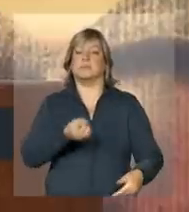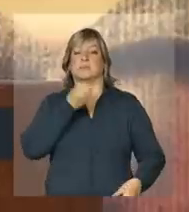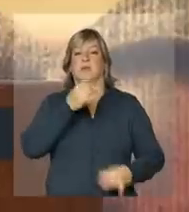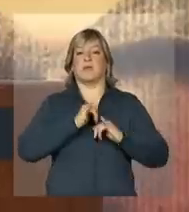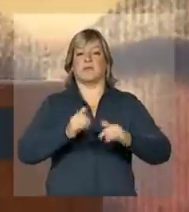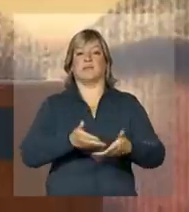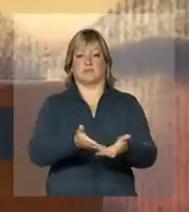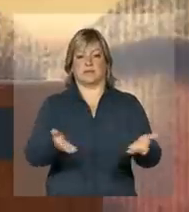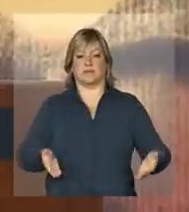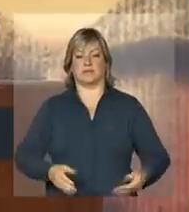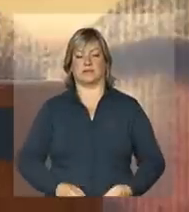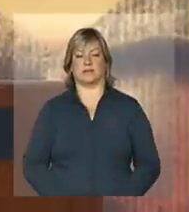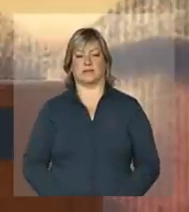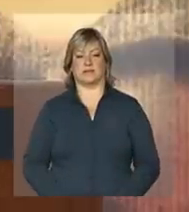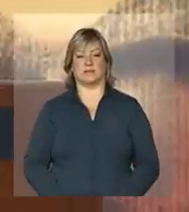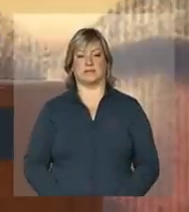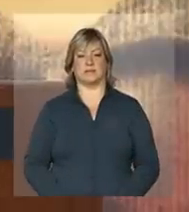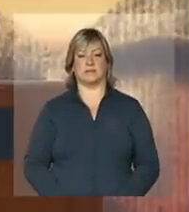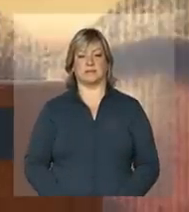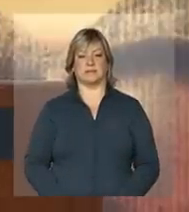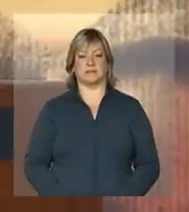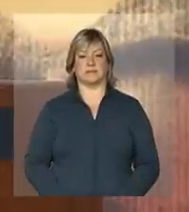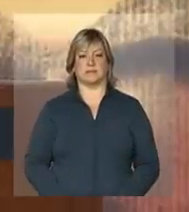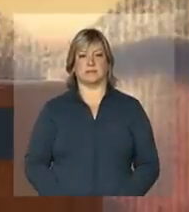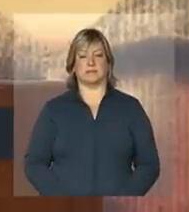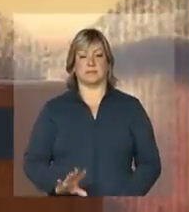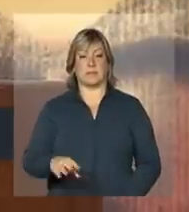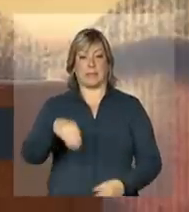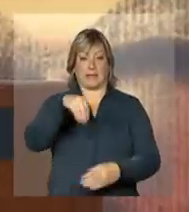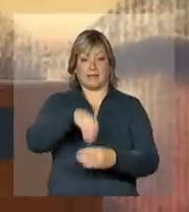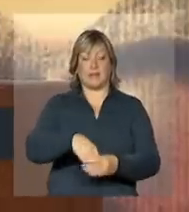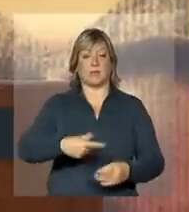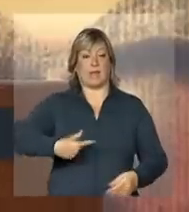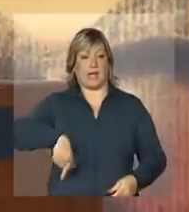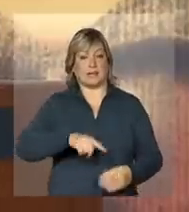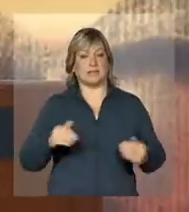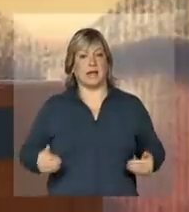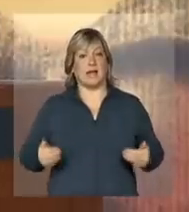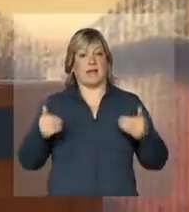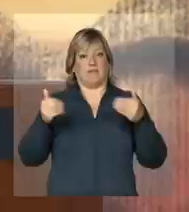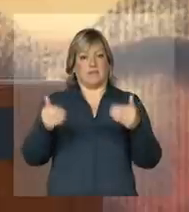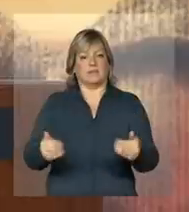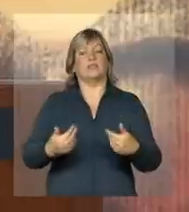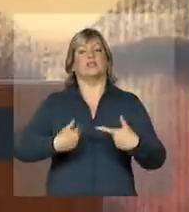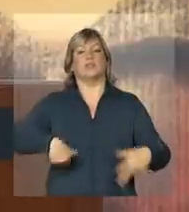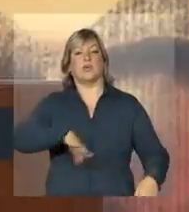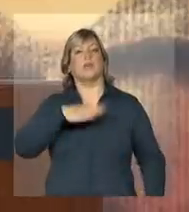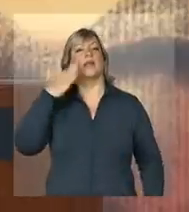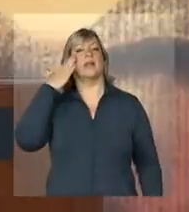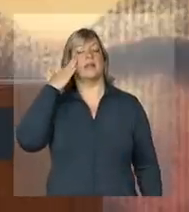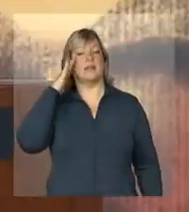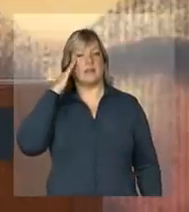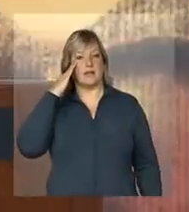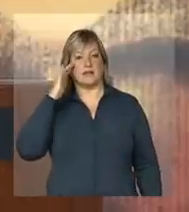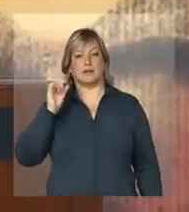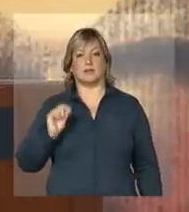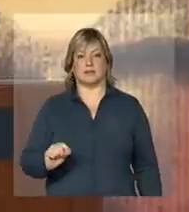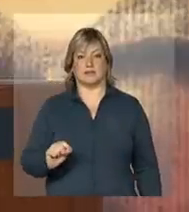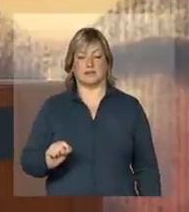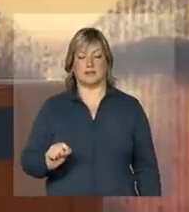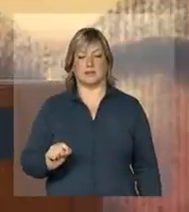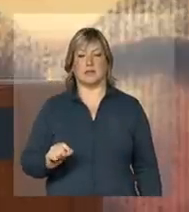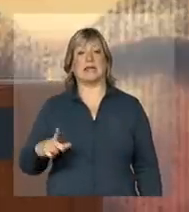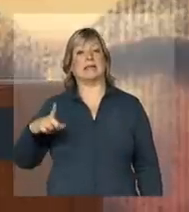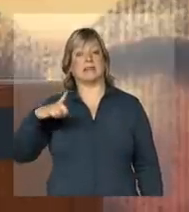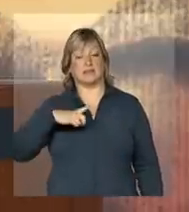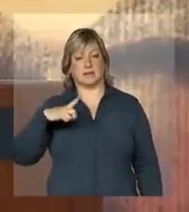com vocês dentro esses avanços a gente entende né que